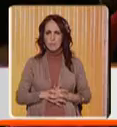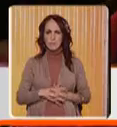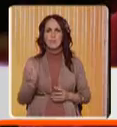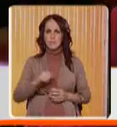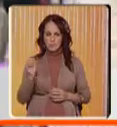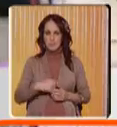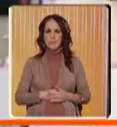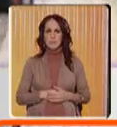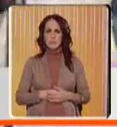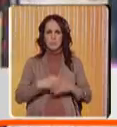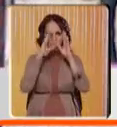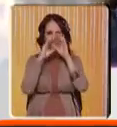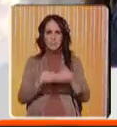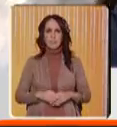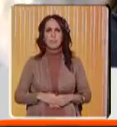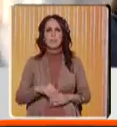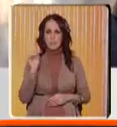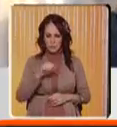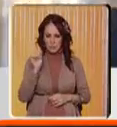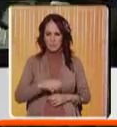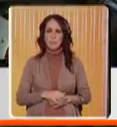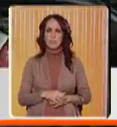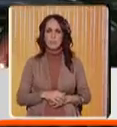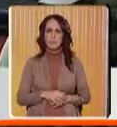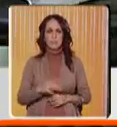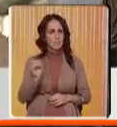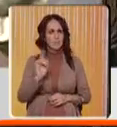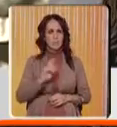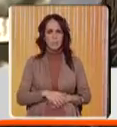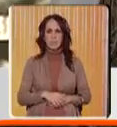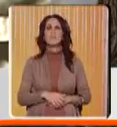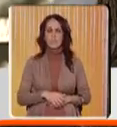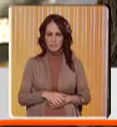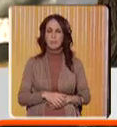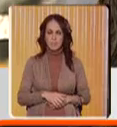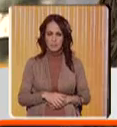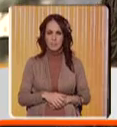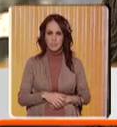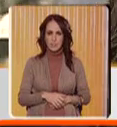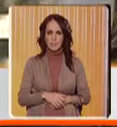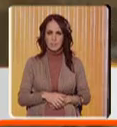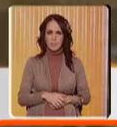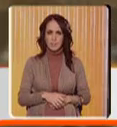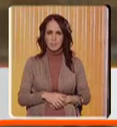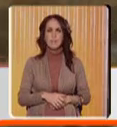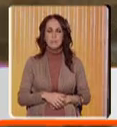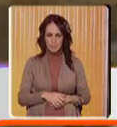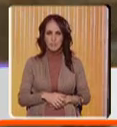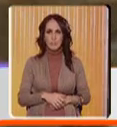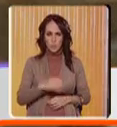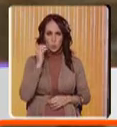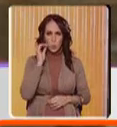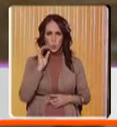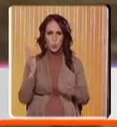Com certeza. Não sei. Sim, sem dúvida. Acho que não. Tem, bastante. Sim, a maneira